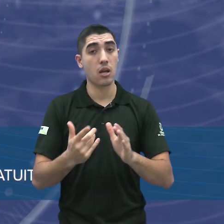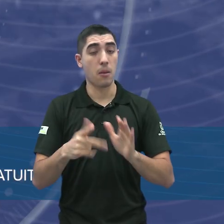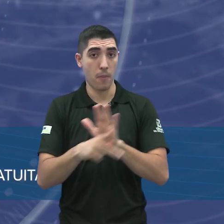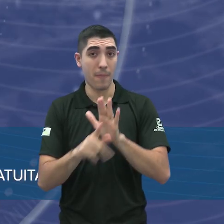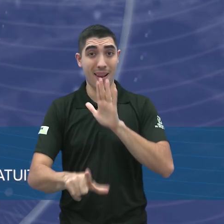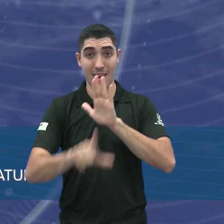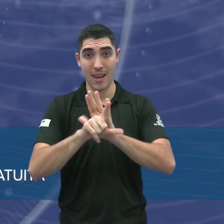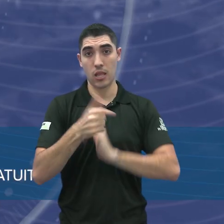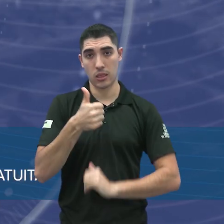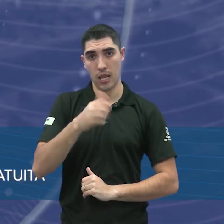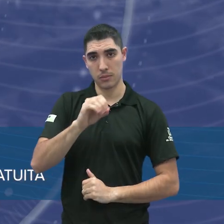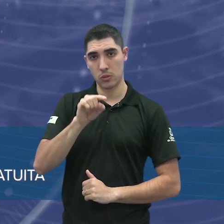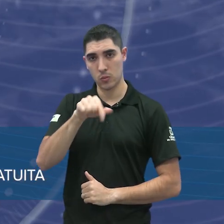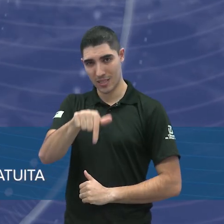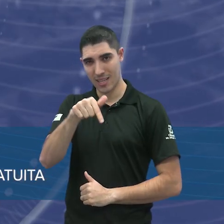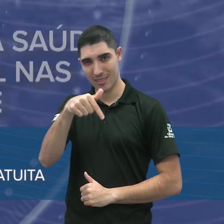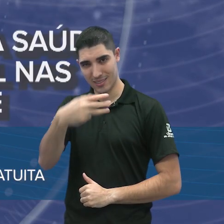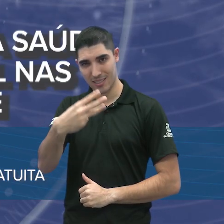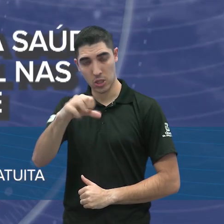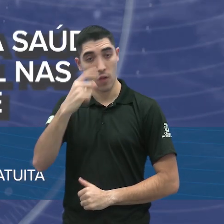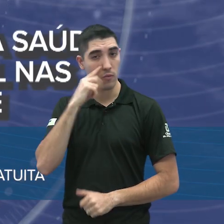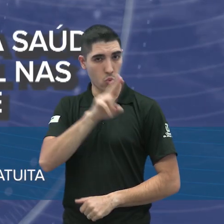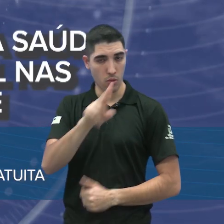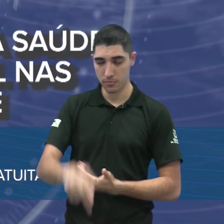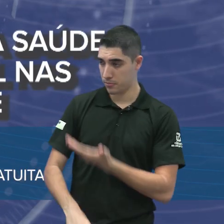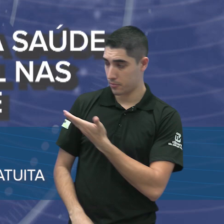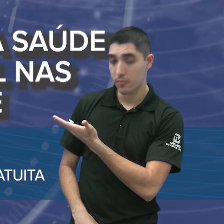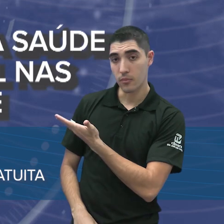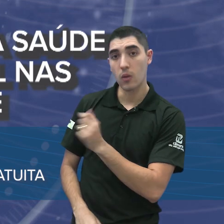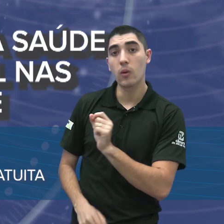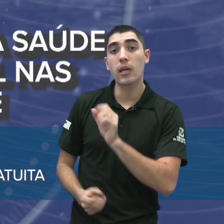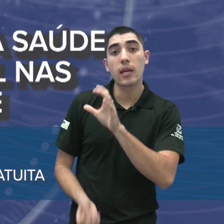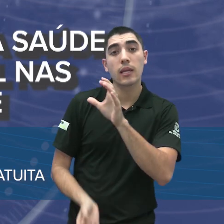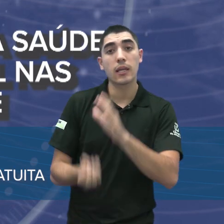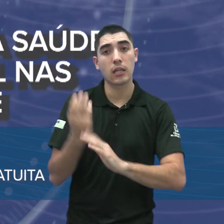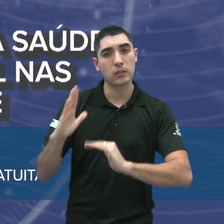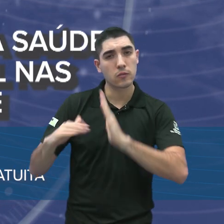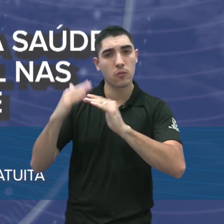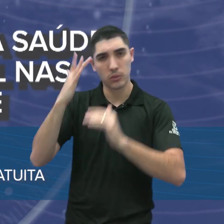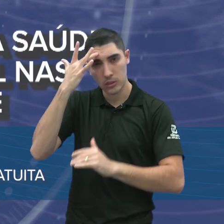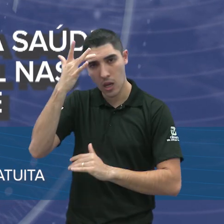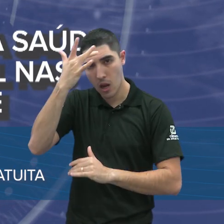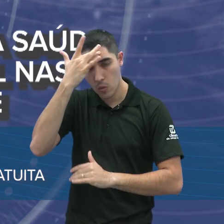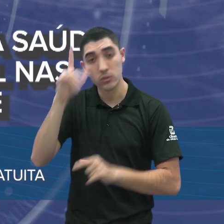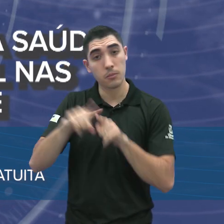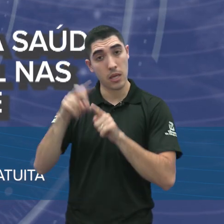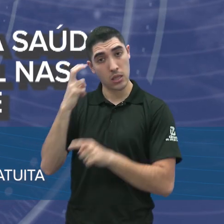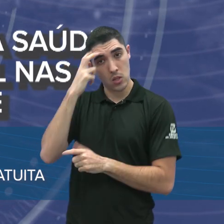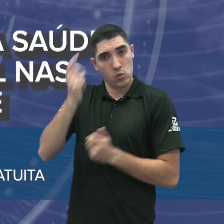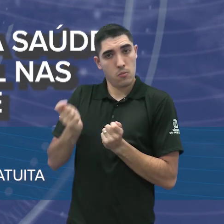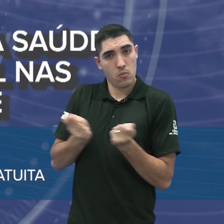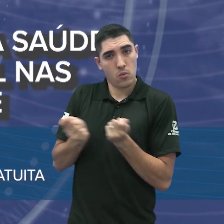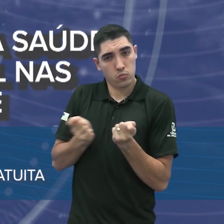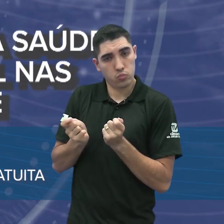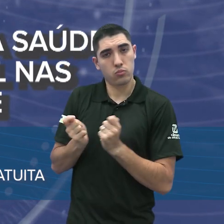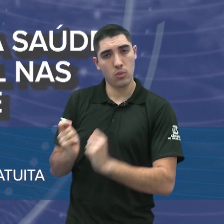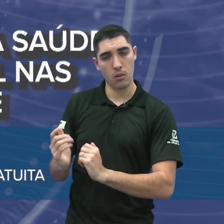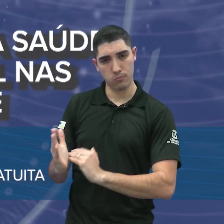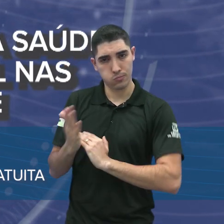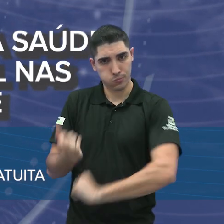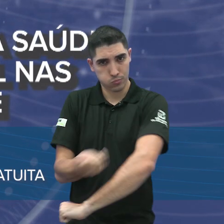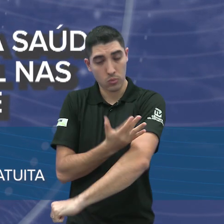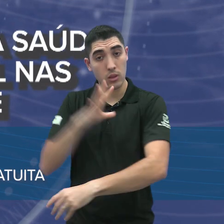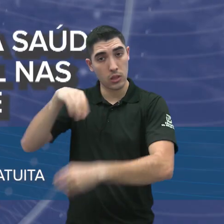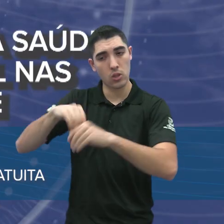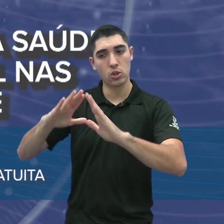Lei 10.739, que cria o Programa de Desenvolvimento da Saúde Mental e Inteligência Emocional nas